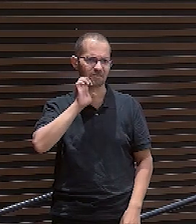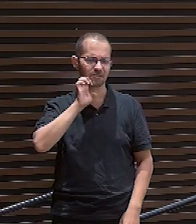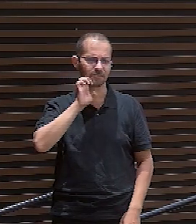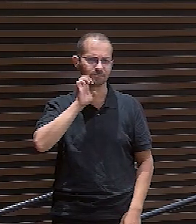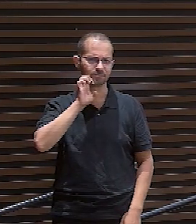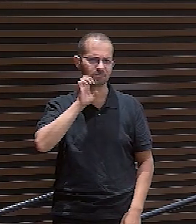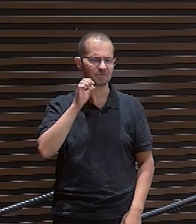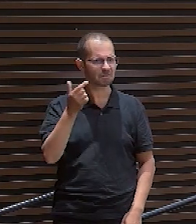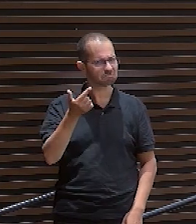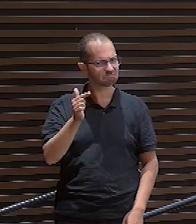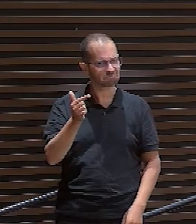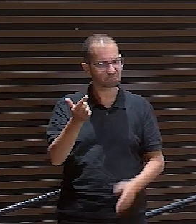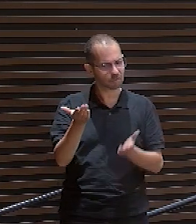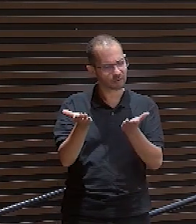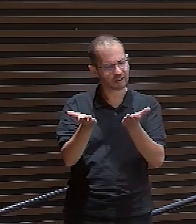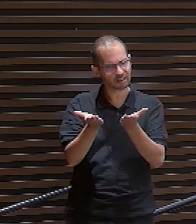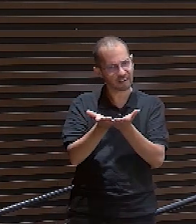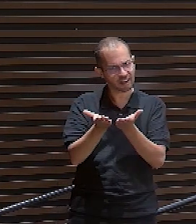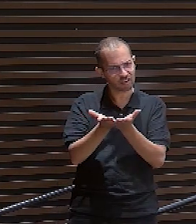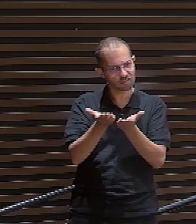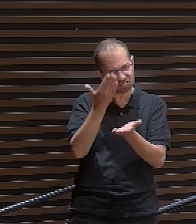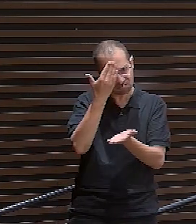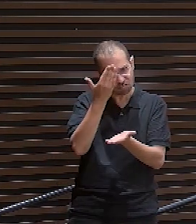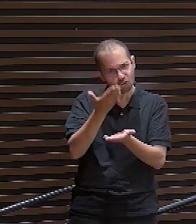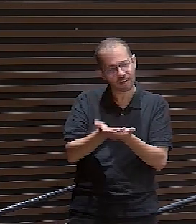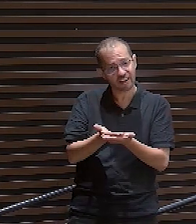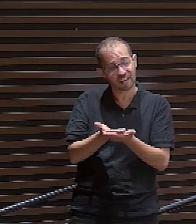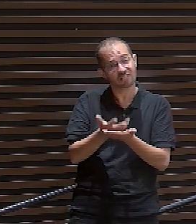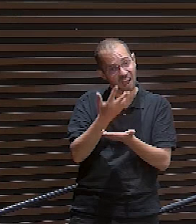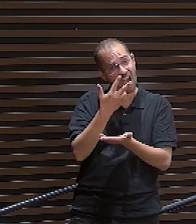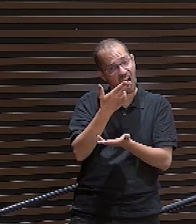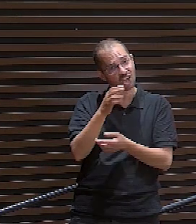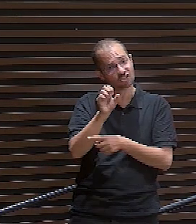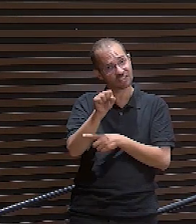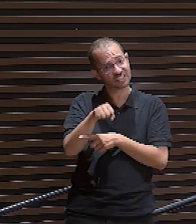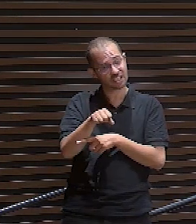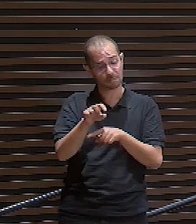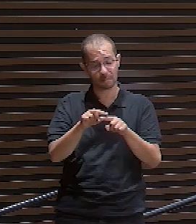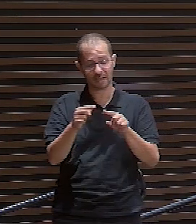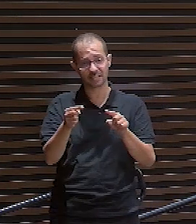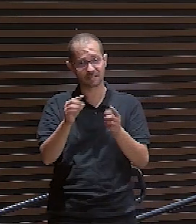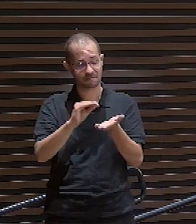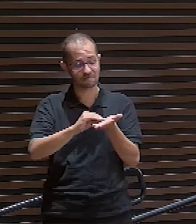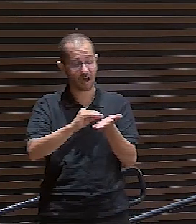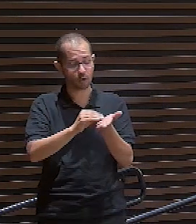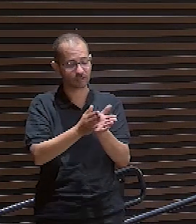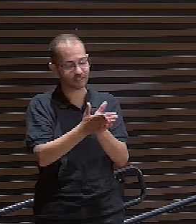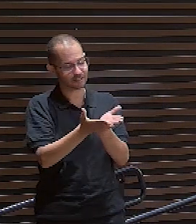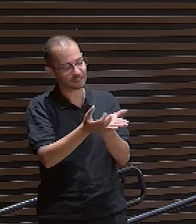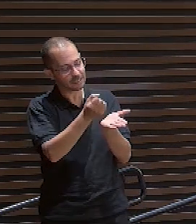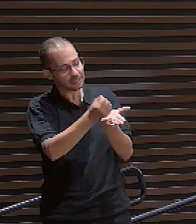não foram crentes? Acho que sim, mas não tem registro.